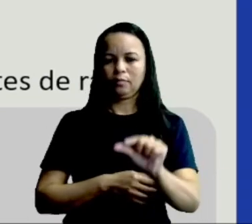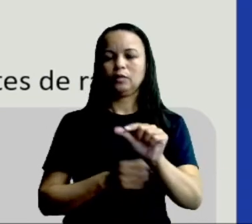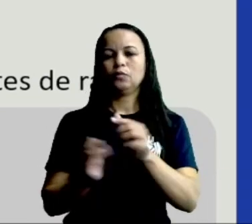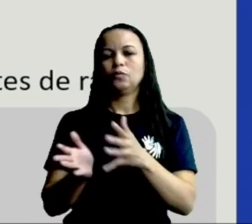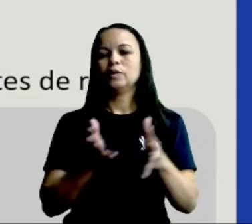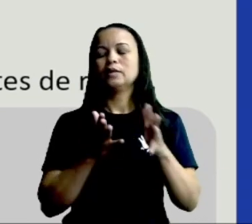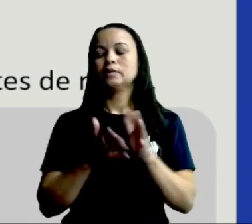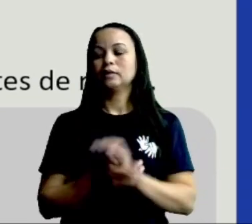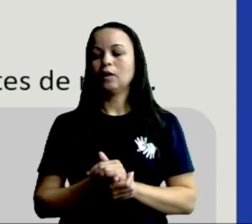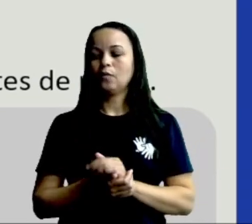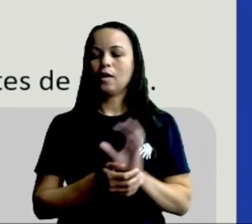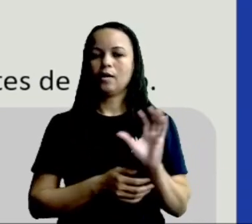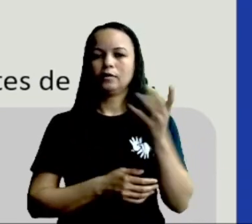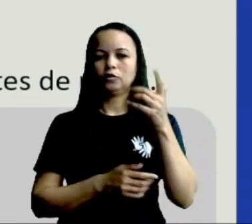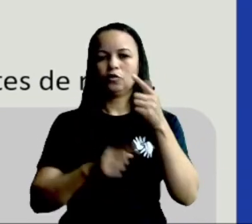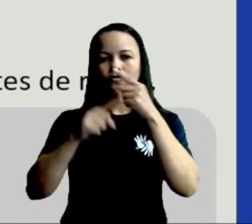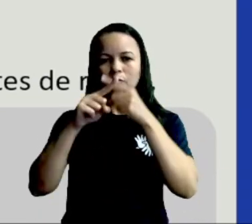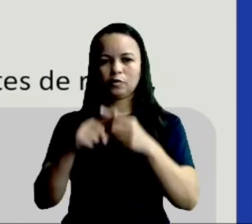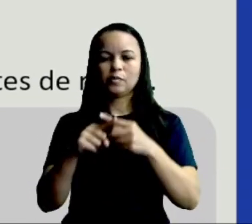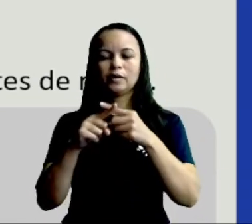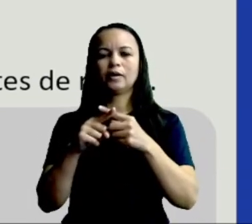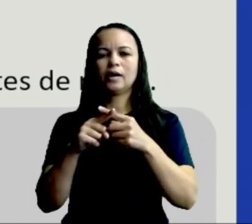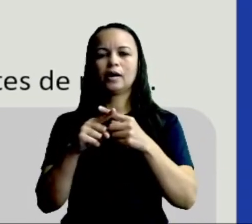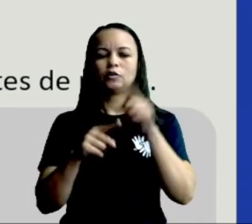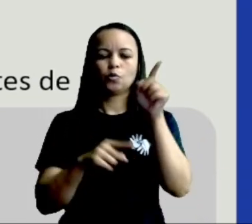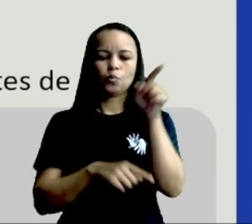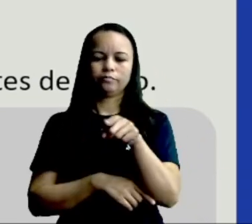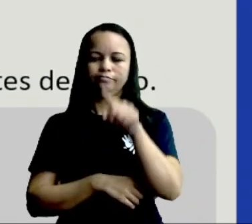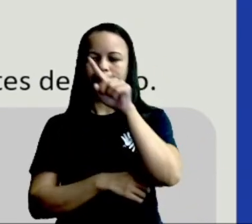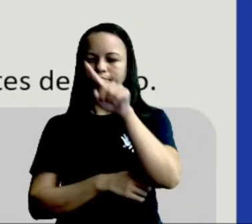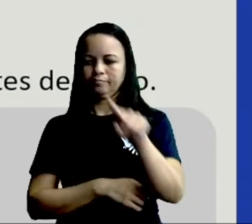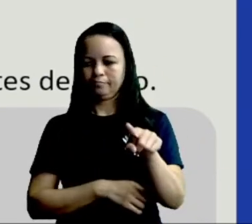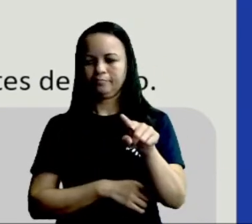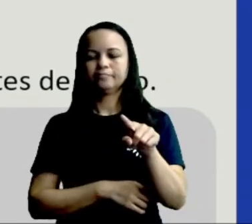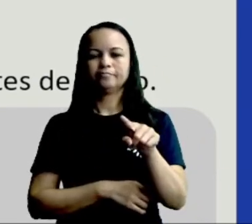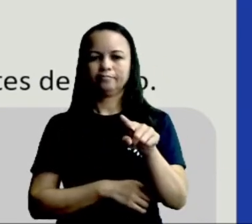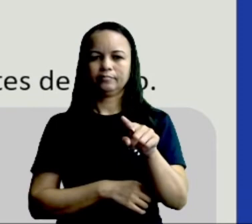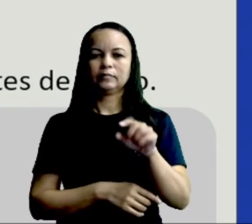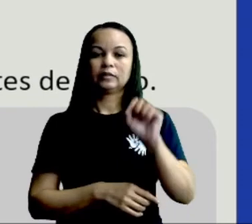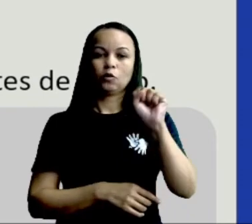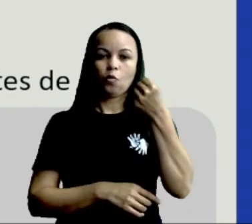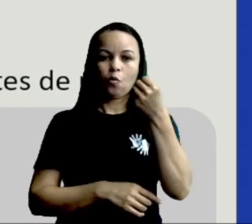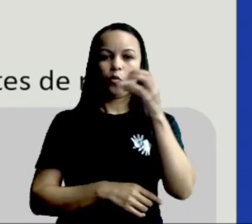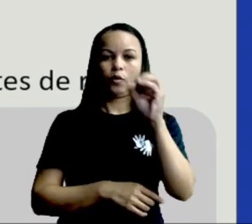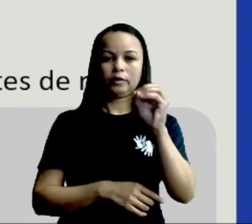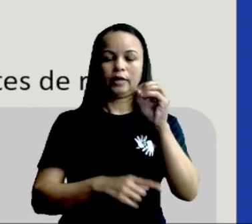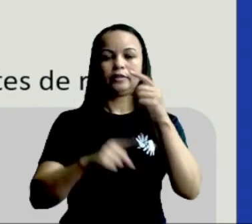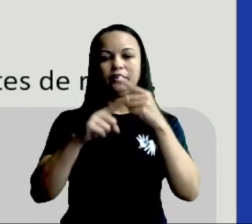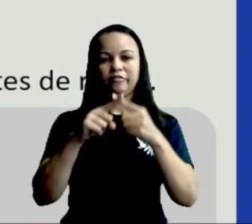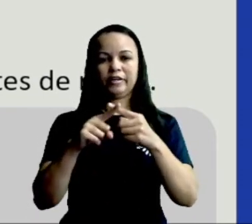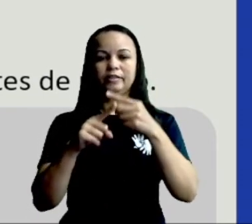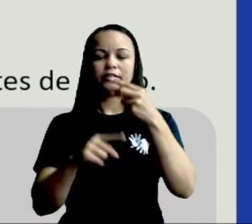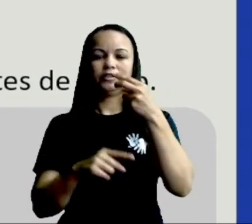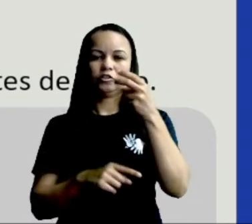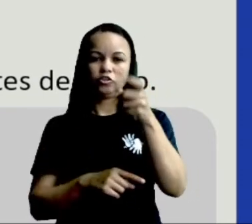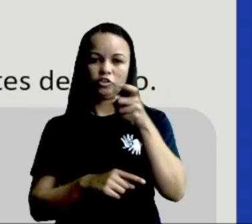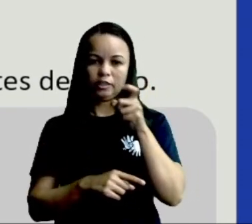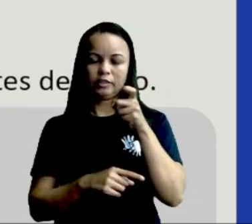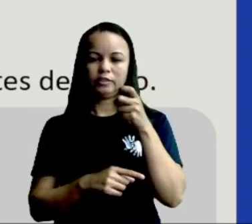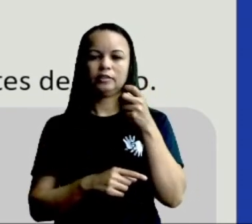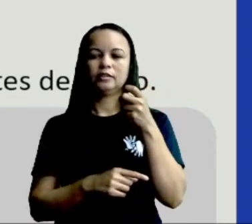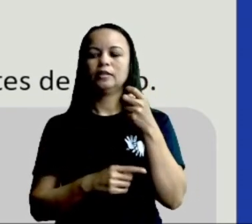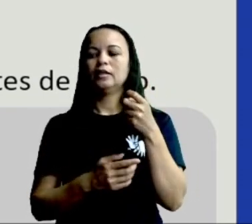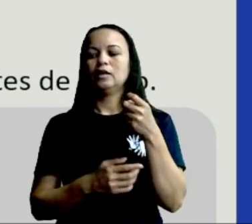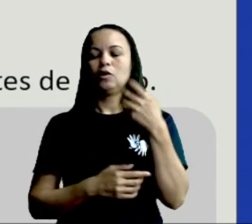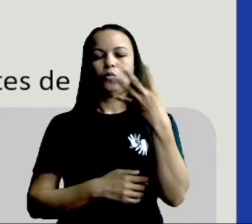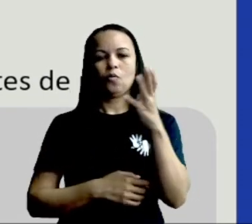faço o quê? Resolvo a multiplicação cruzada. Olha aí, 80 vezes x, 40